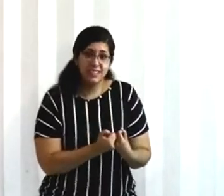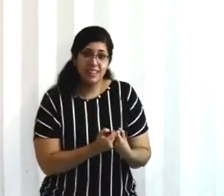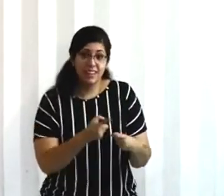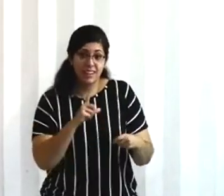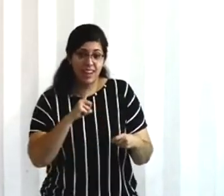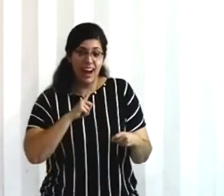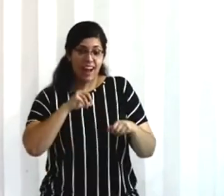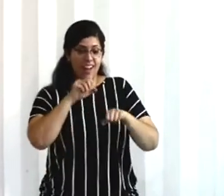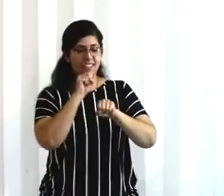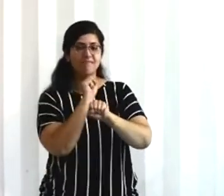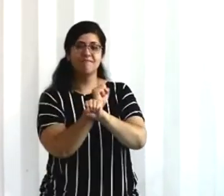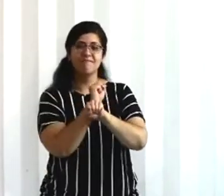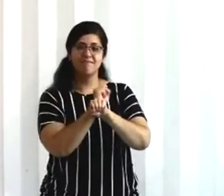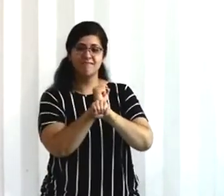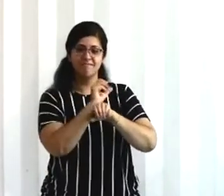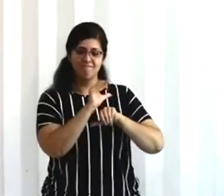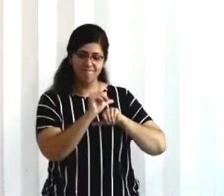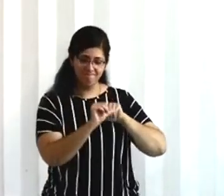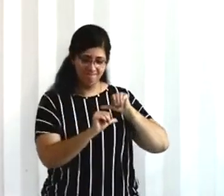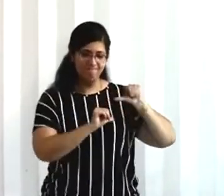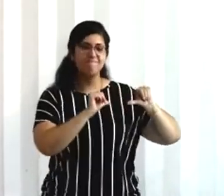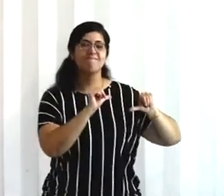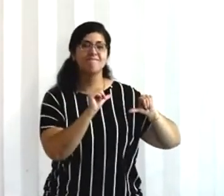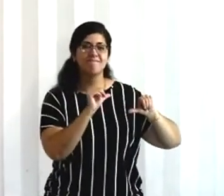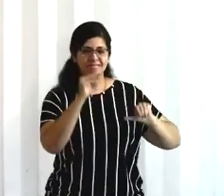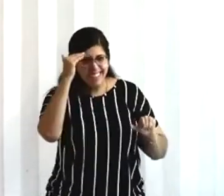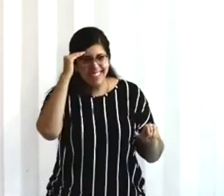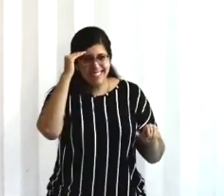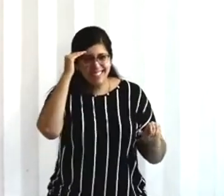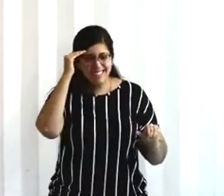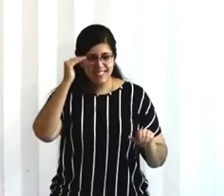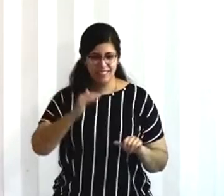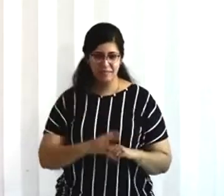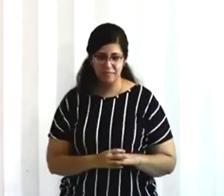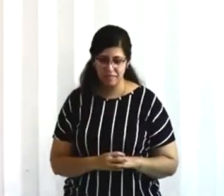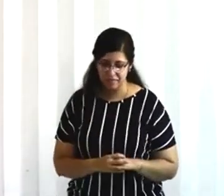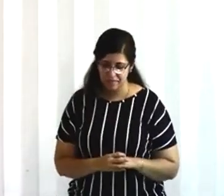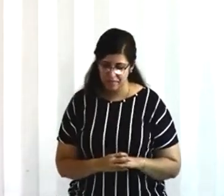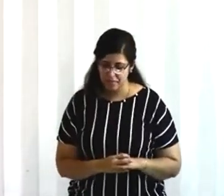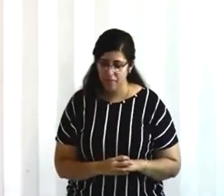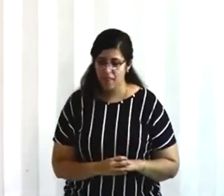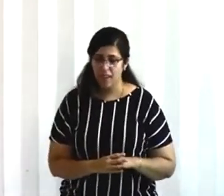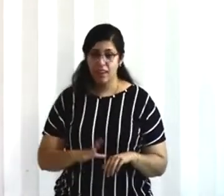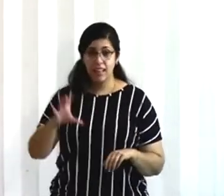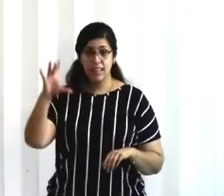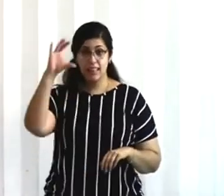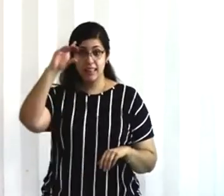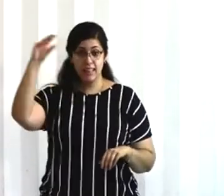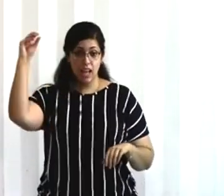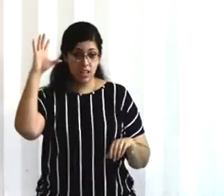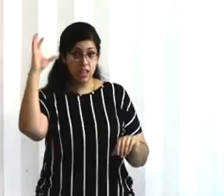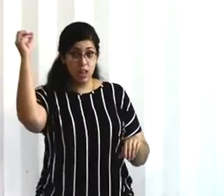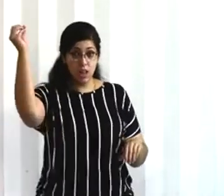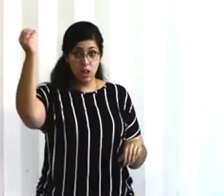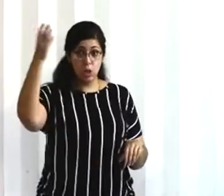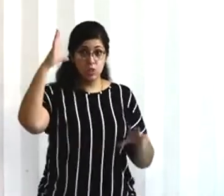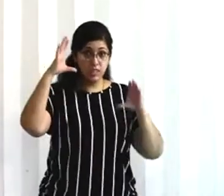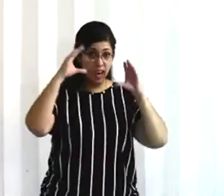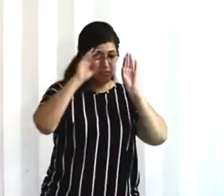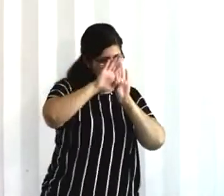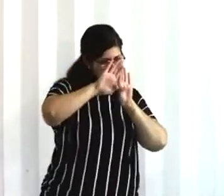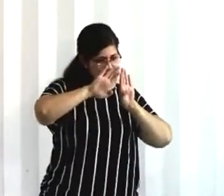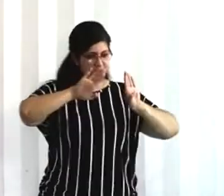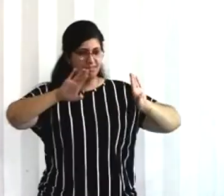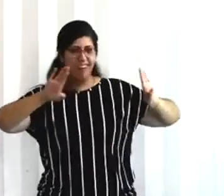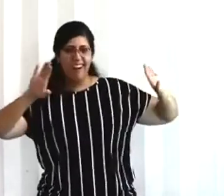reino da luz, em primeiro lugar, é aquele que dissipa as trevas. Depois, o reino da luz